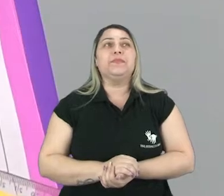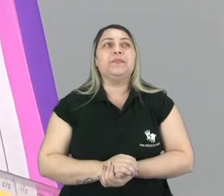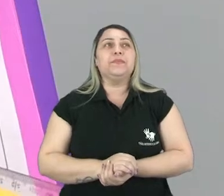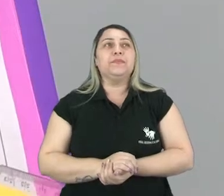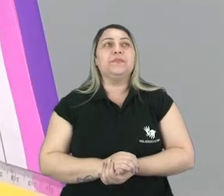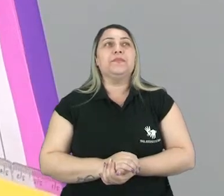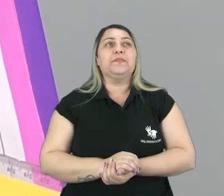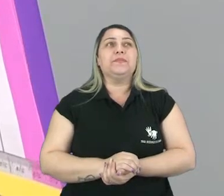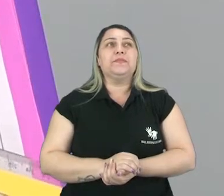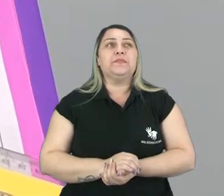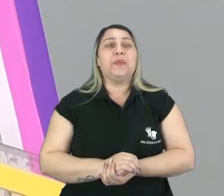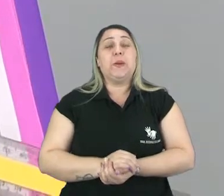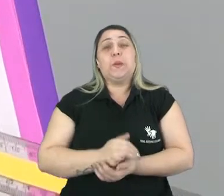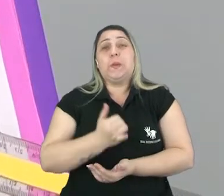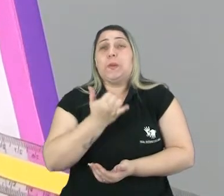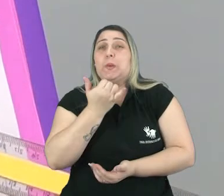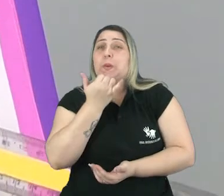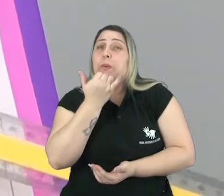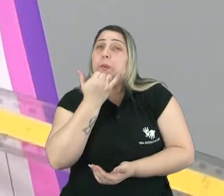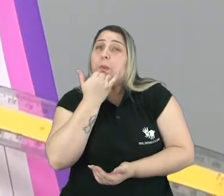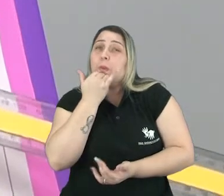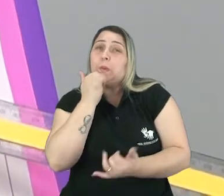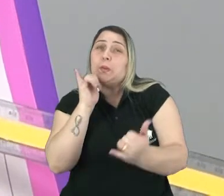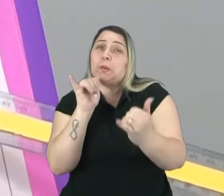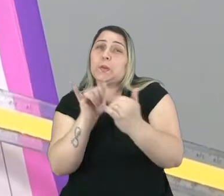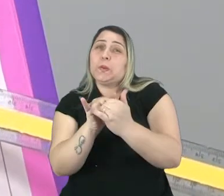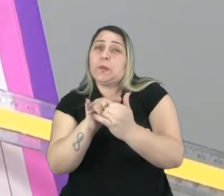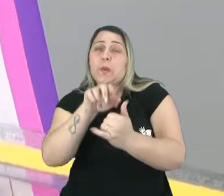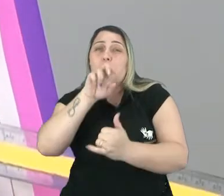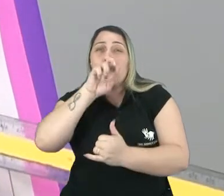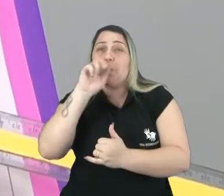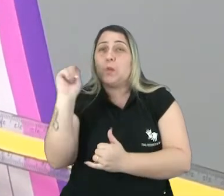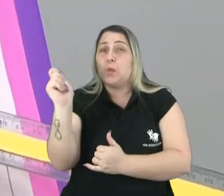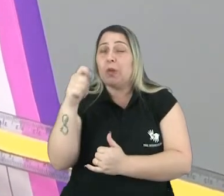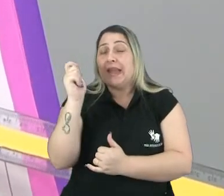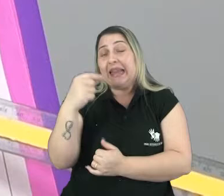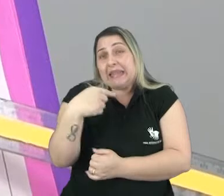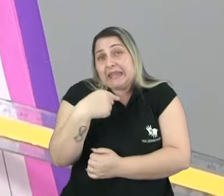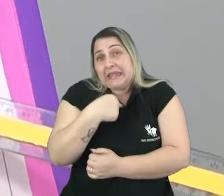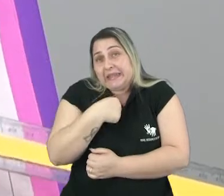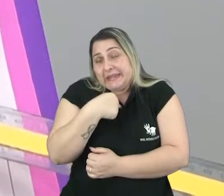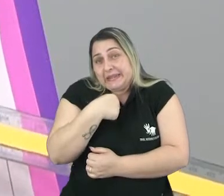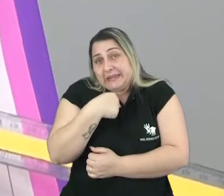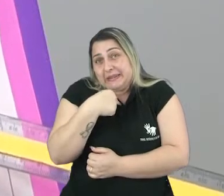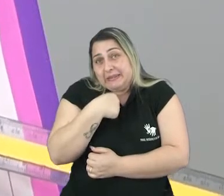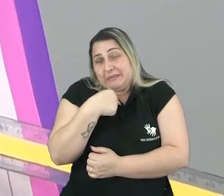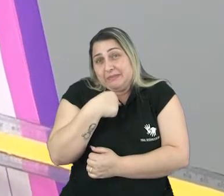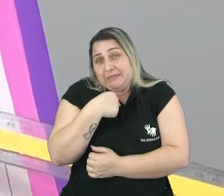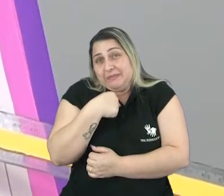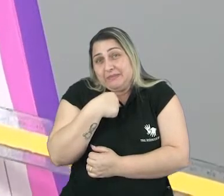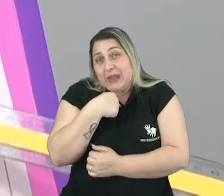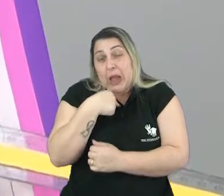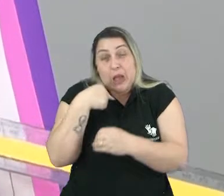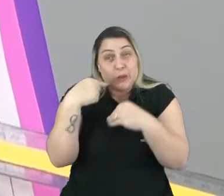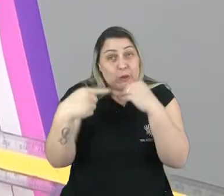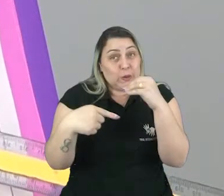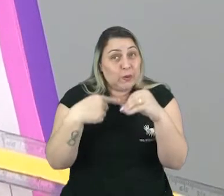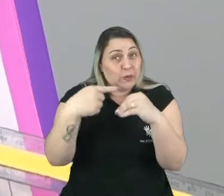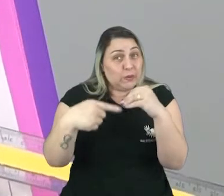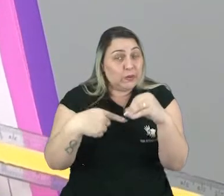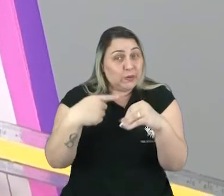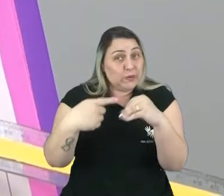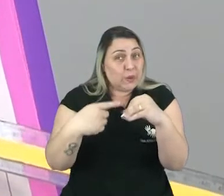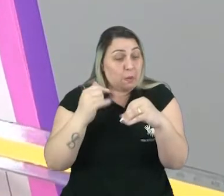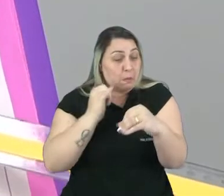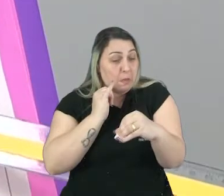Magali. Desculpa, Mônica, é que eu estava tão doidinha